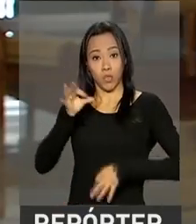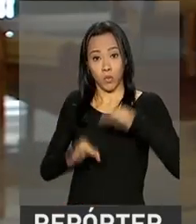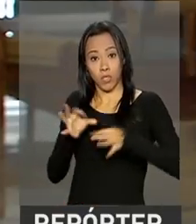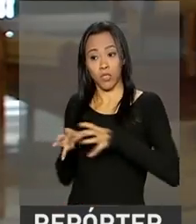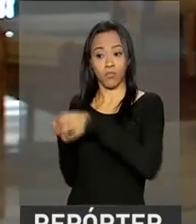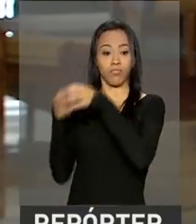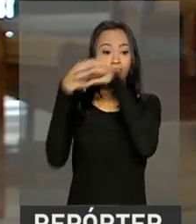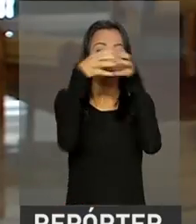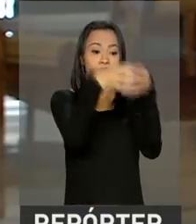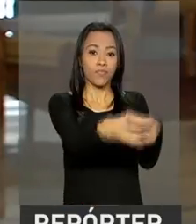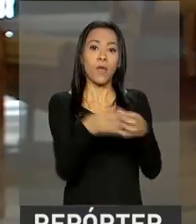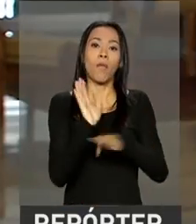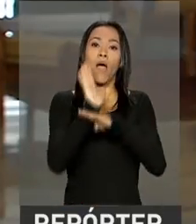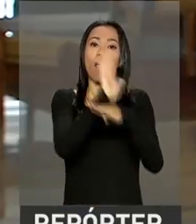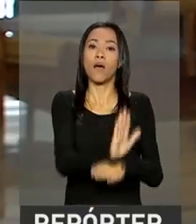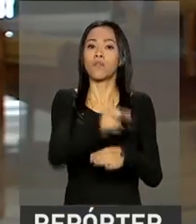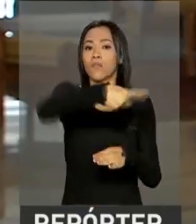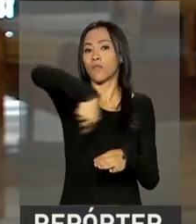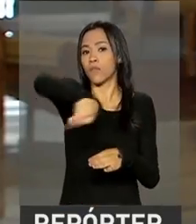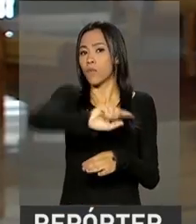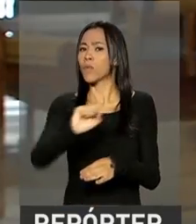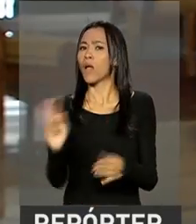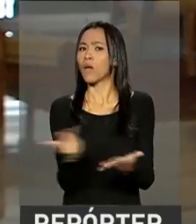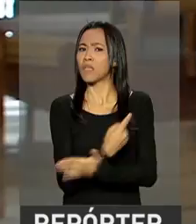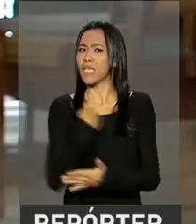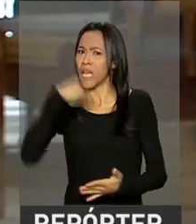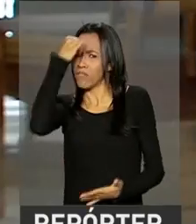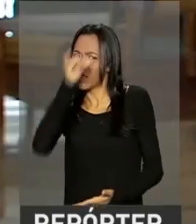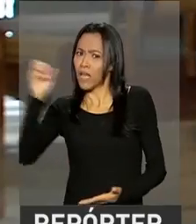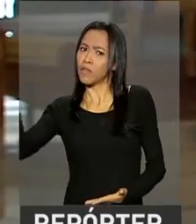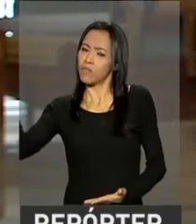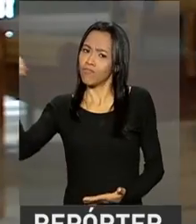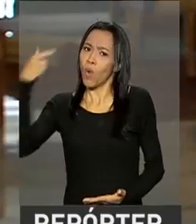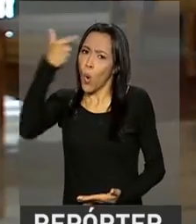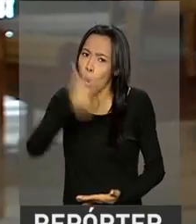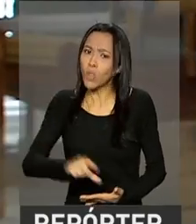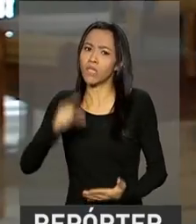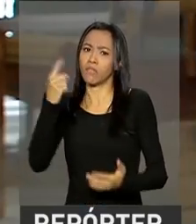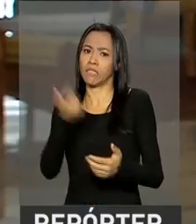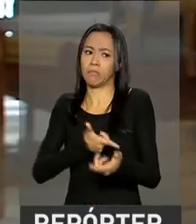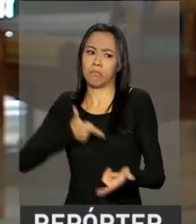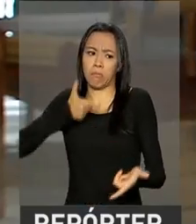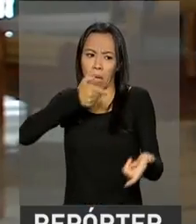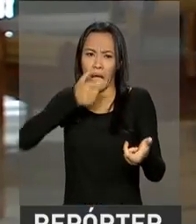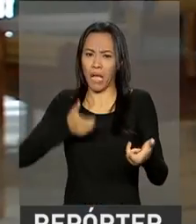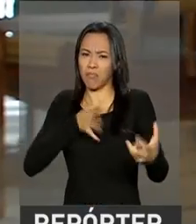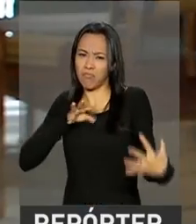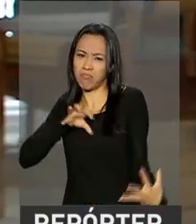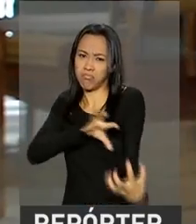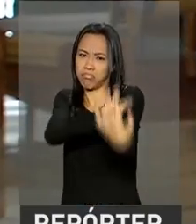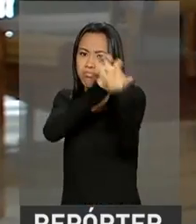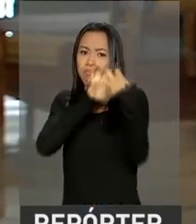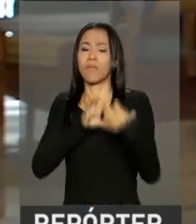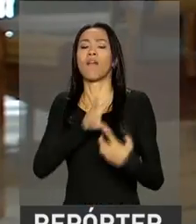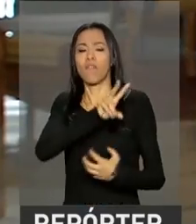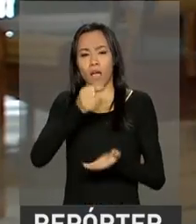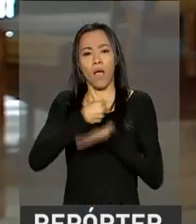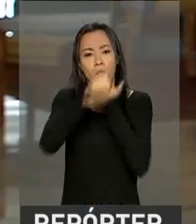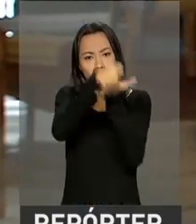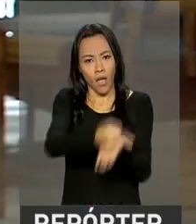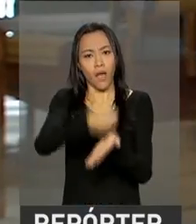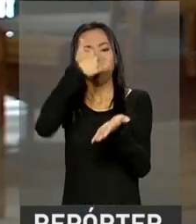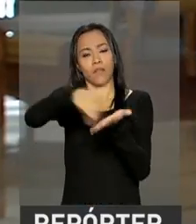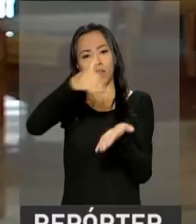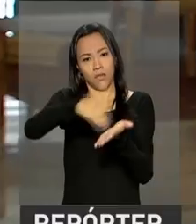a segurança na localidade e evitar novos ataques eles também vão apoiar a secretaria de segurança pública do estado que